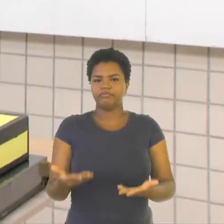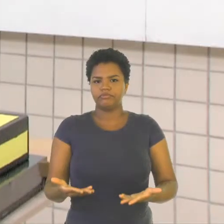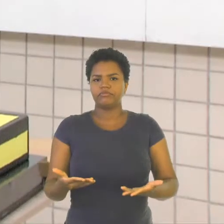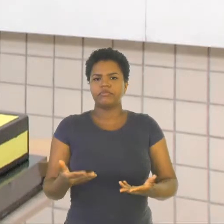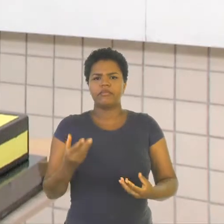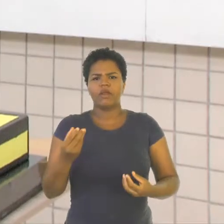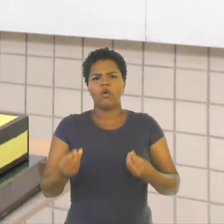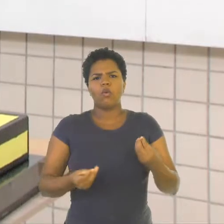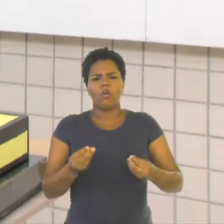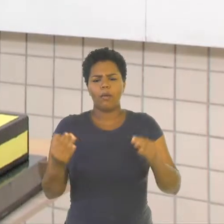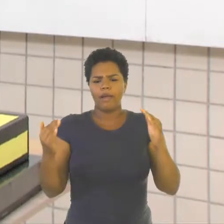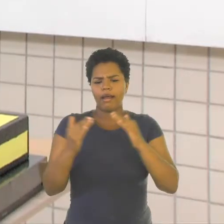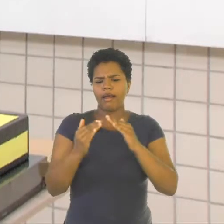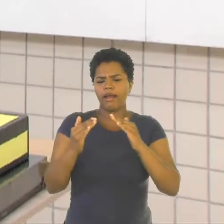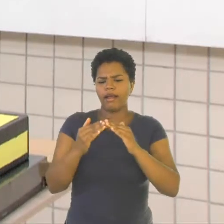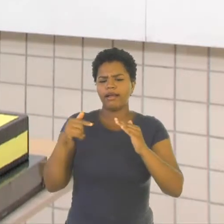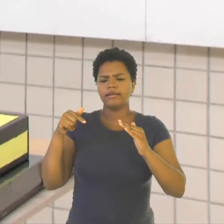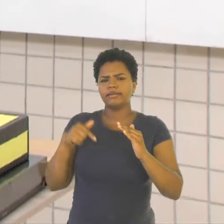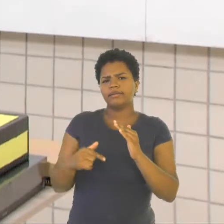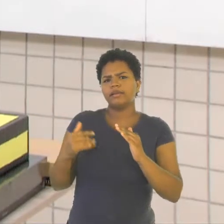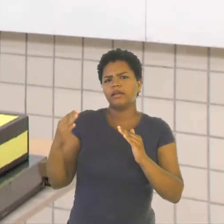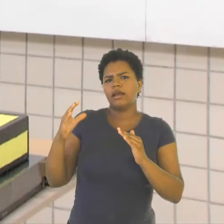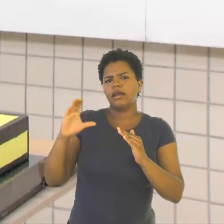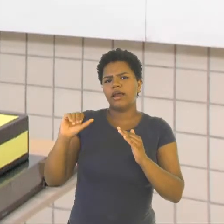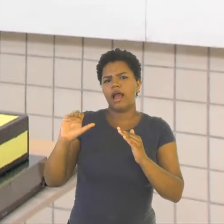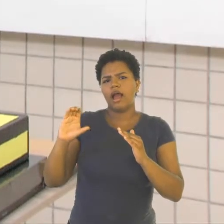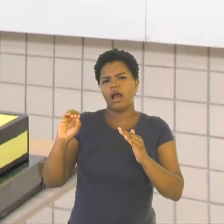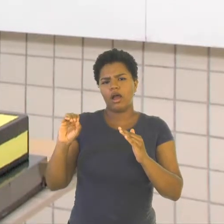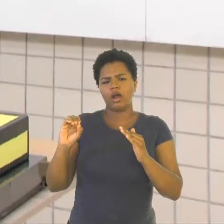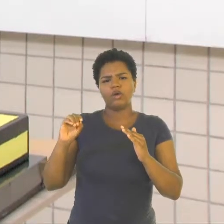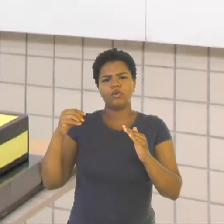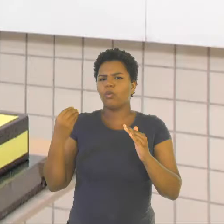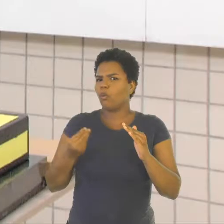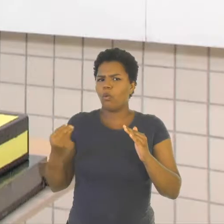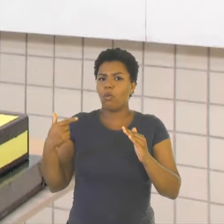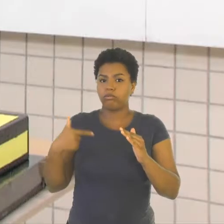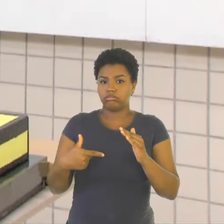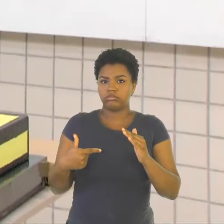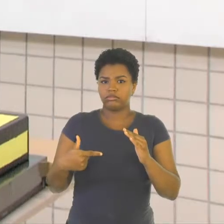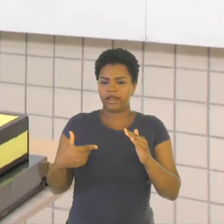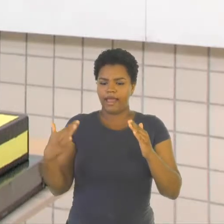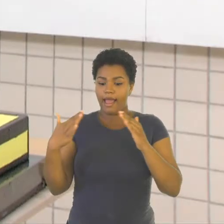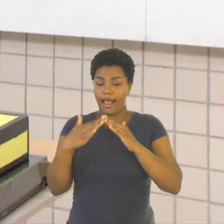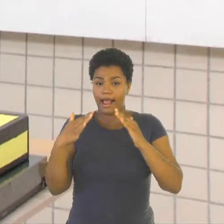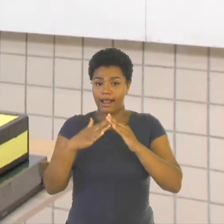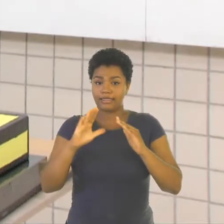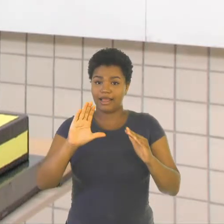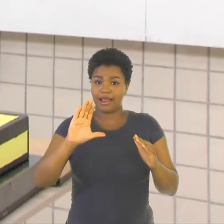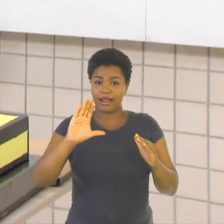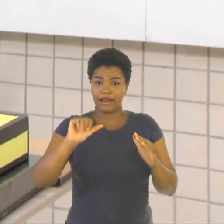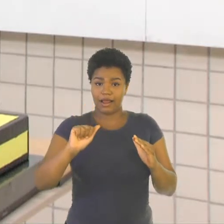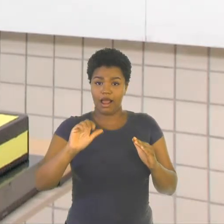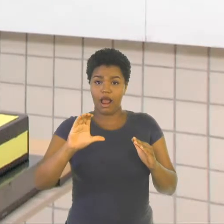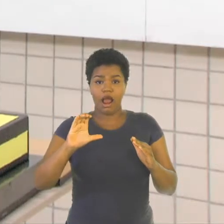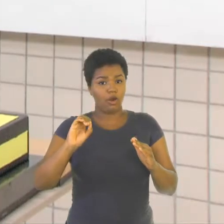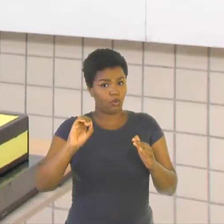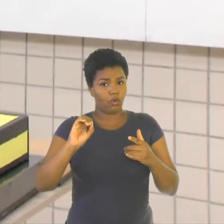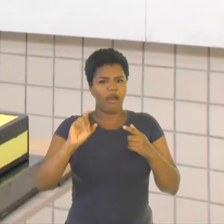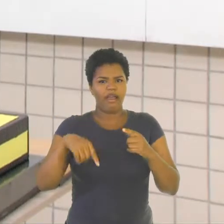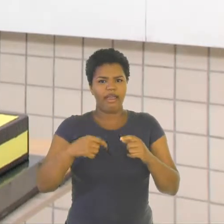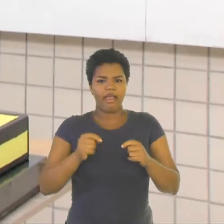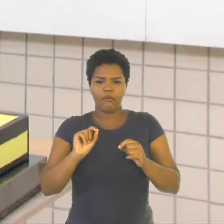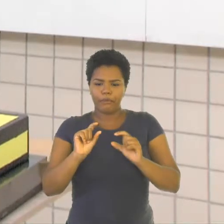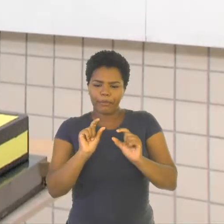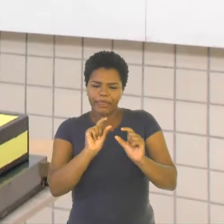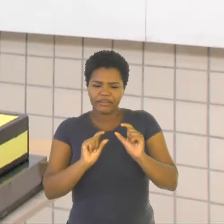do Caco? O macaco, ele fala assim que era uma casa de caco, caquinho feito de pedacinhos. Como